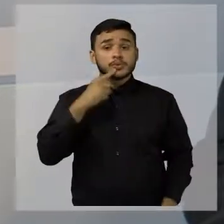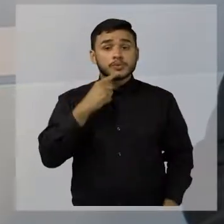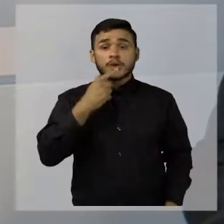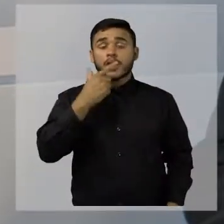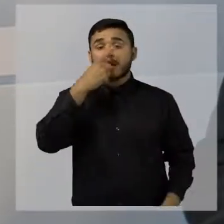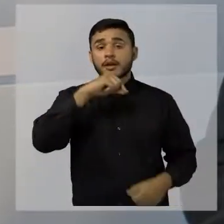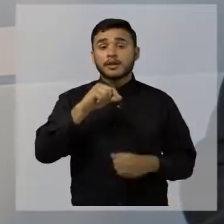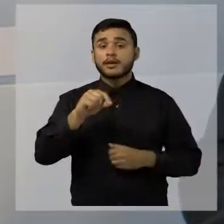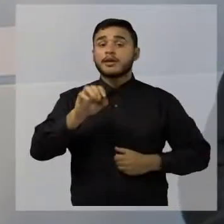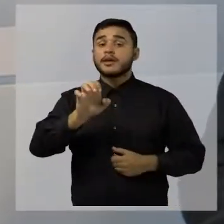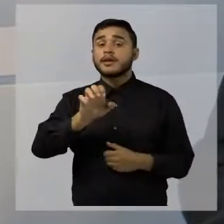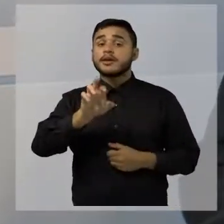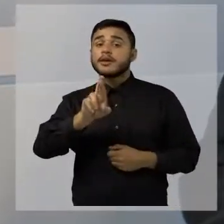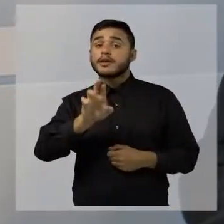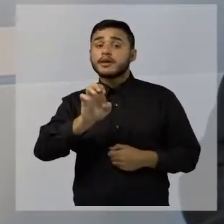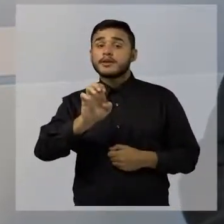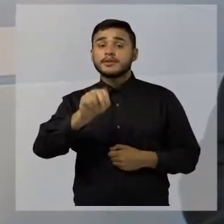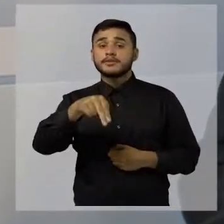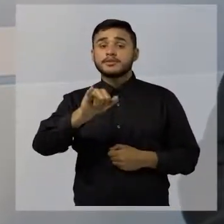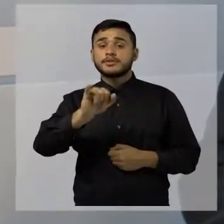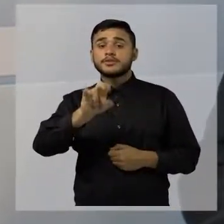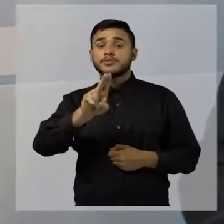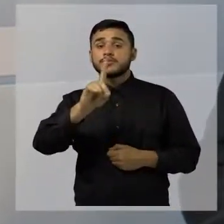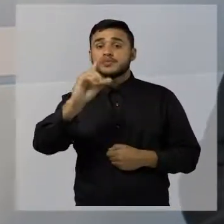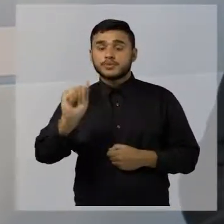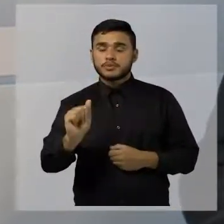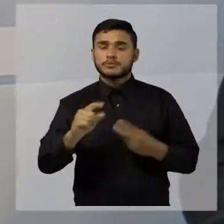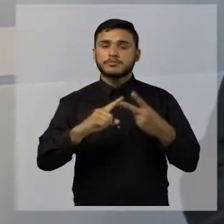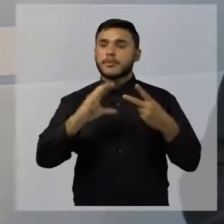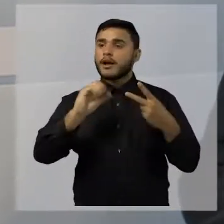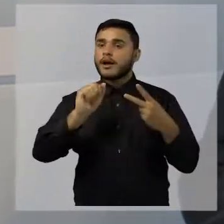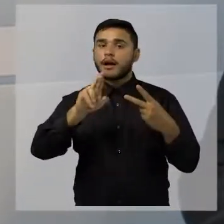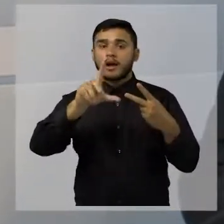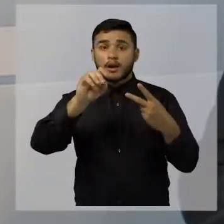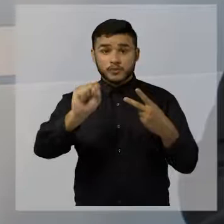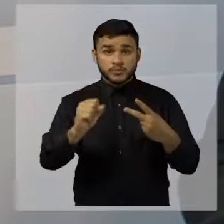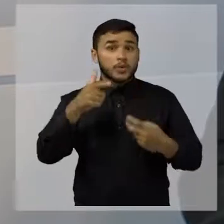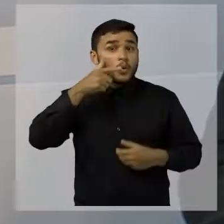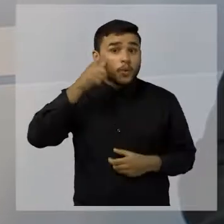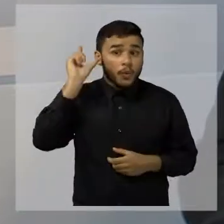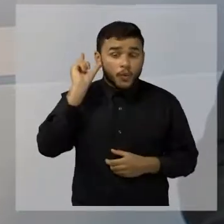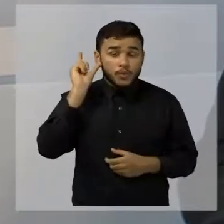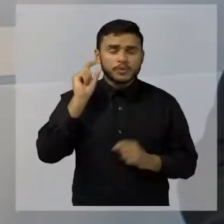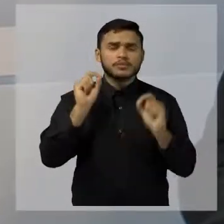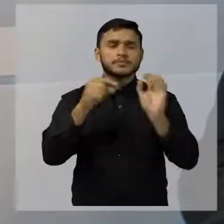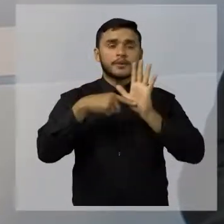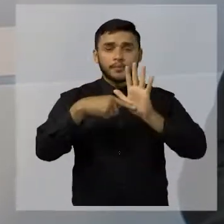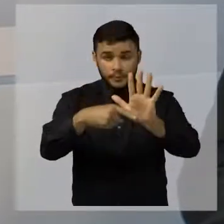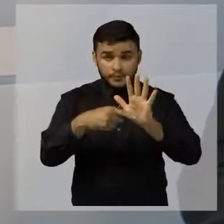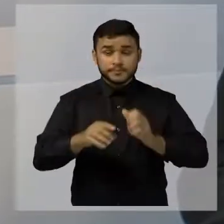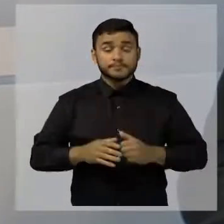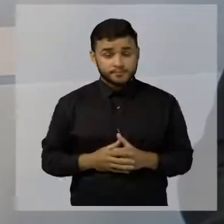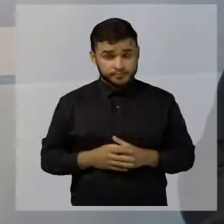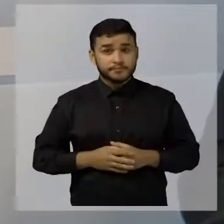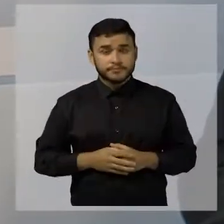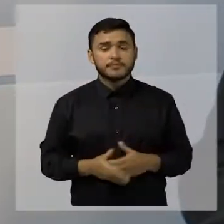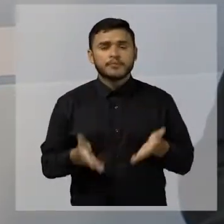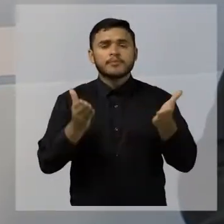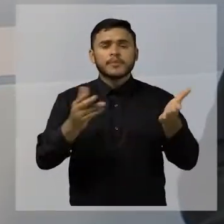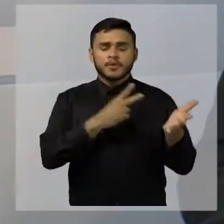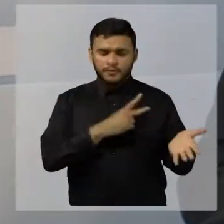Irenilda, o Carlos. E é interessante que ontem a gente teve um debate nesta casa. Olha, só para ter uma ideia, uma